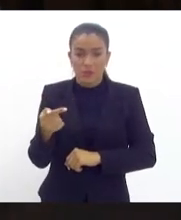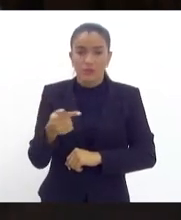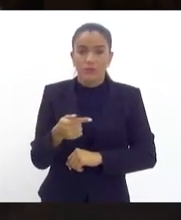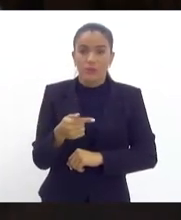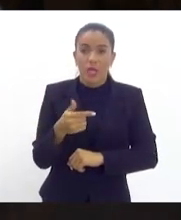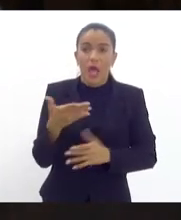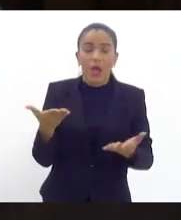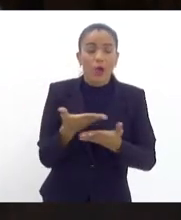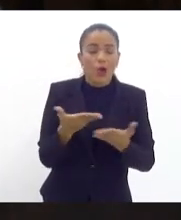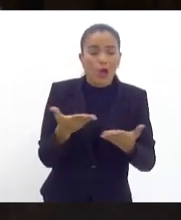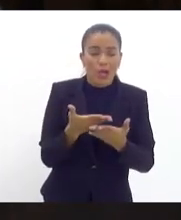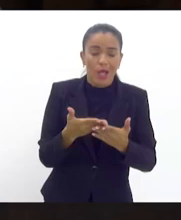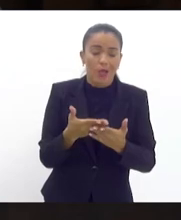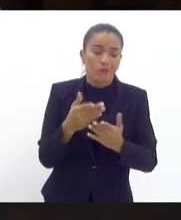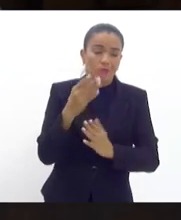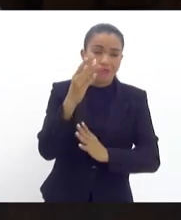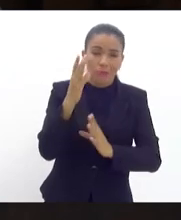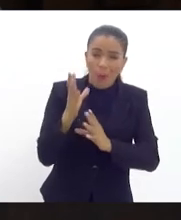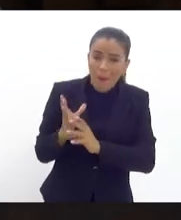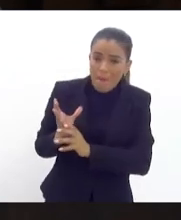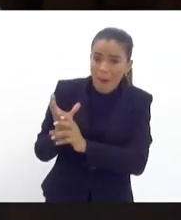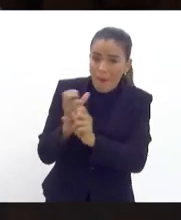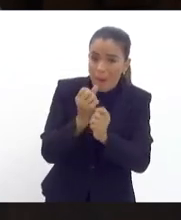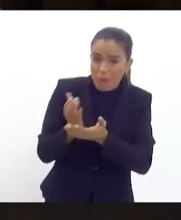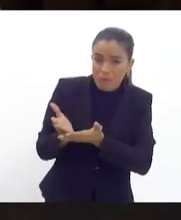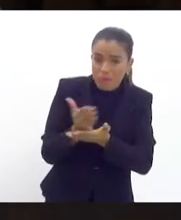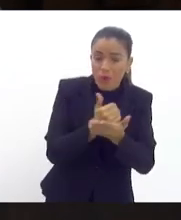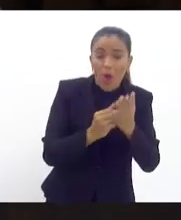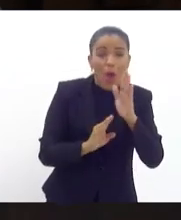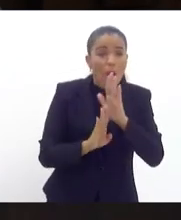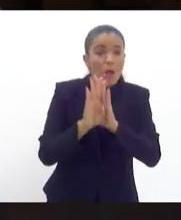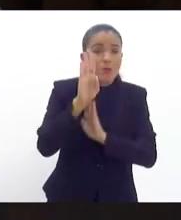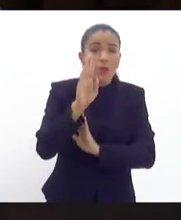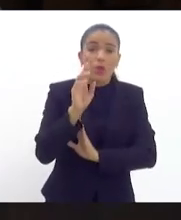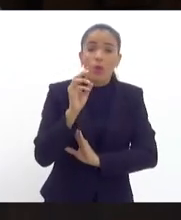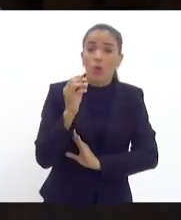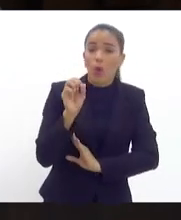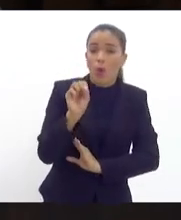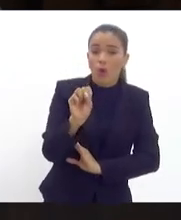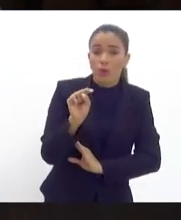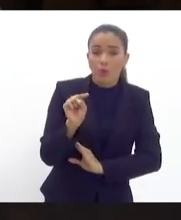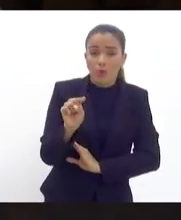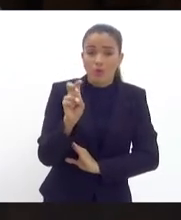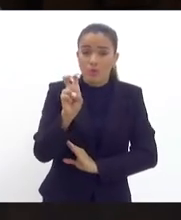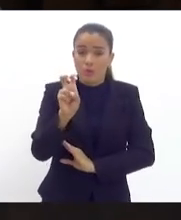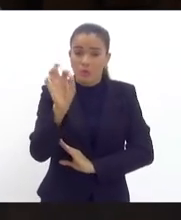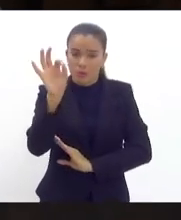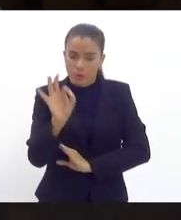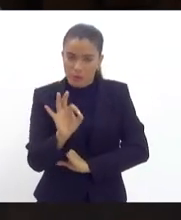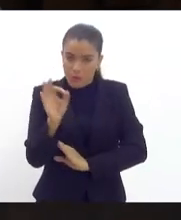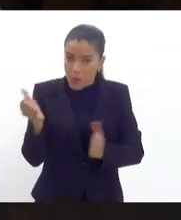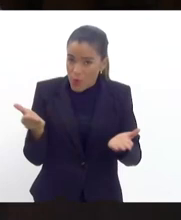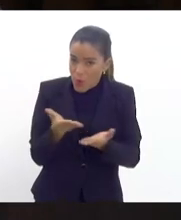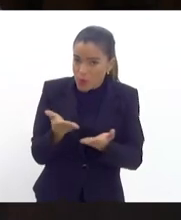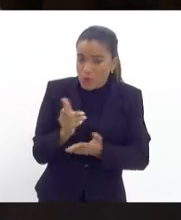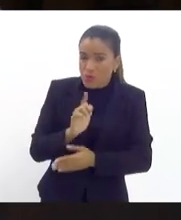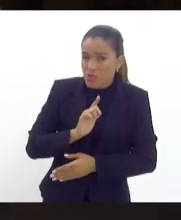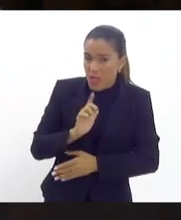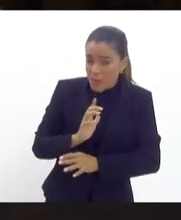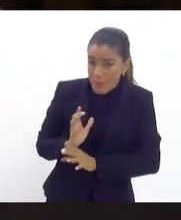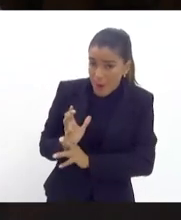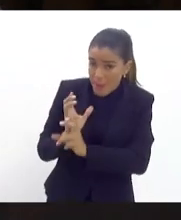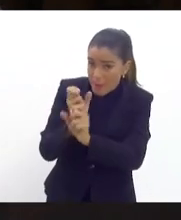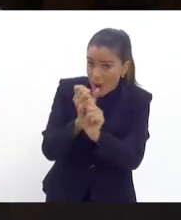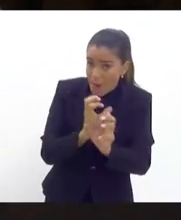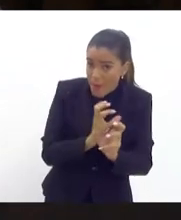em 2023 houve um aumento de 8.5%, Então hoje nós temos pelos